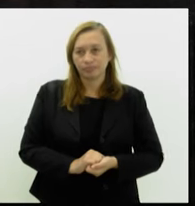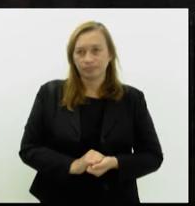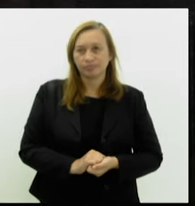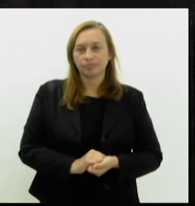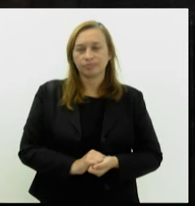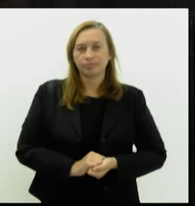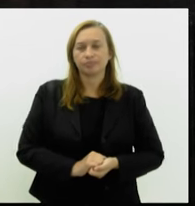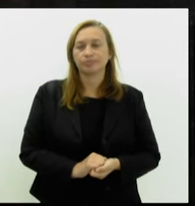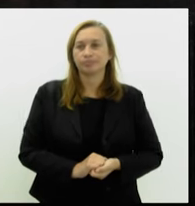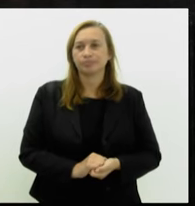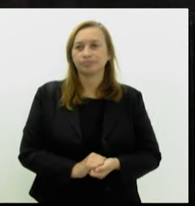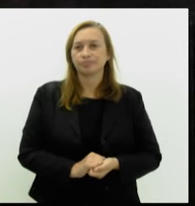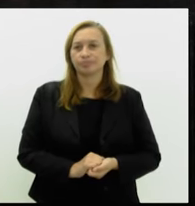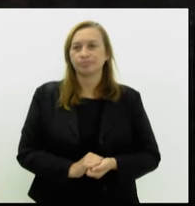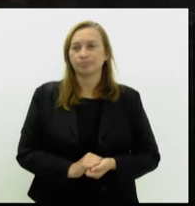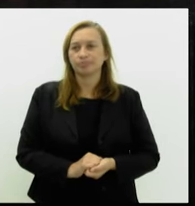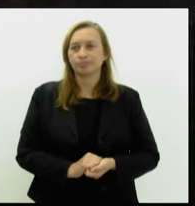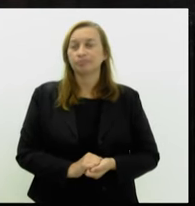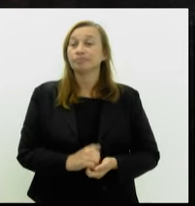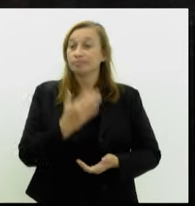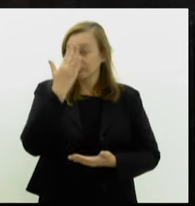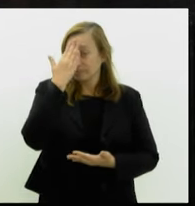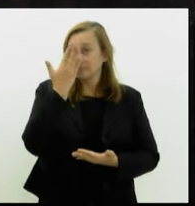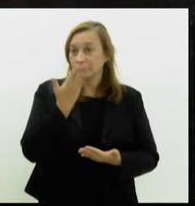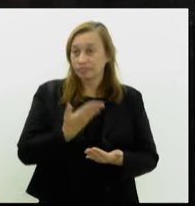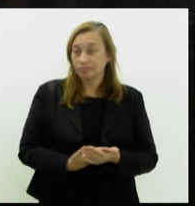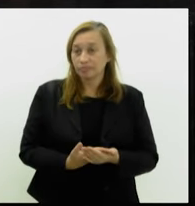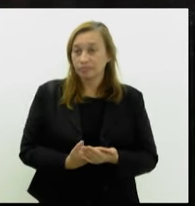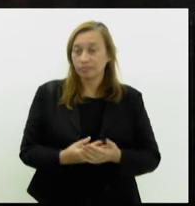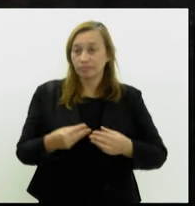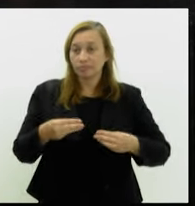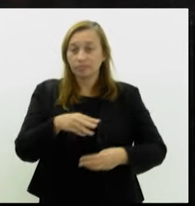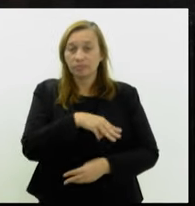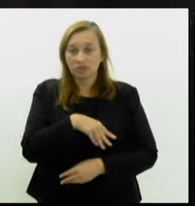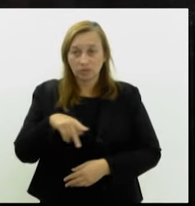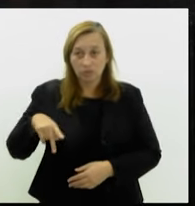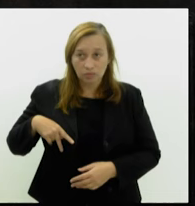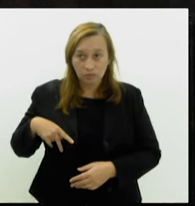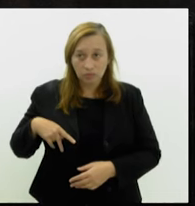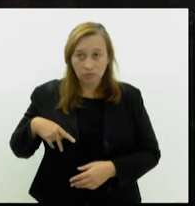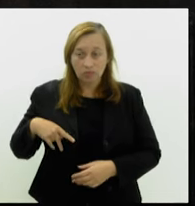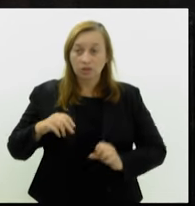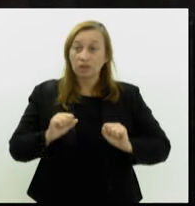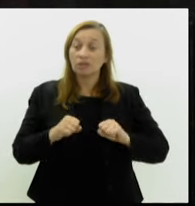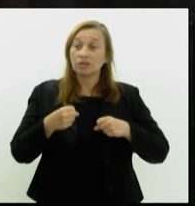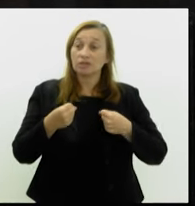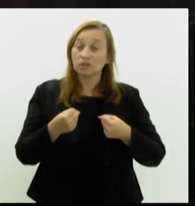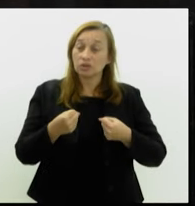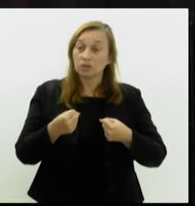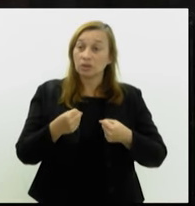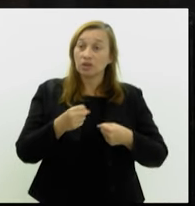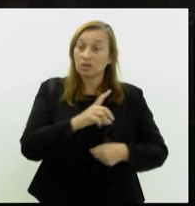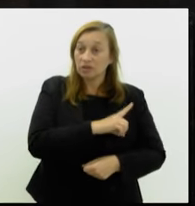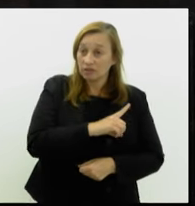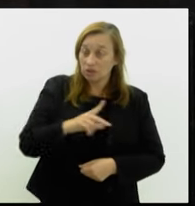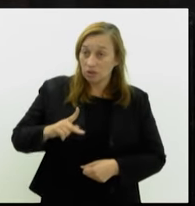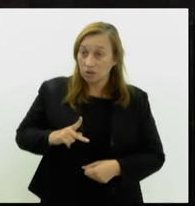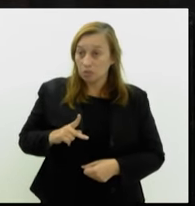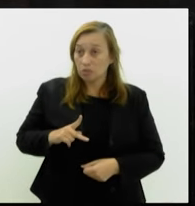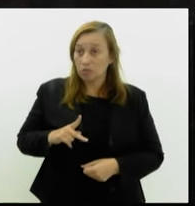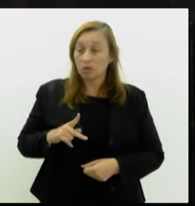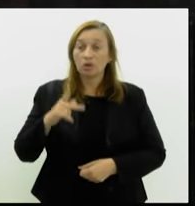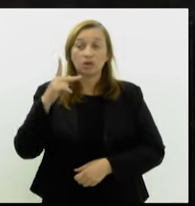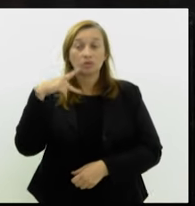poder judiciário, acreditar no Ministério Público, na Defensoria e no